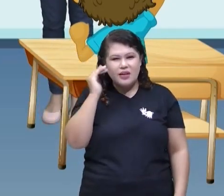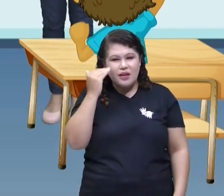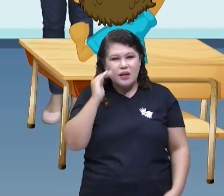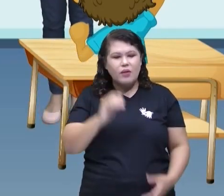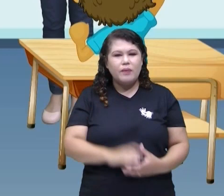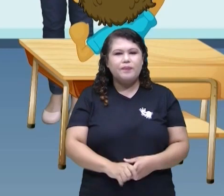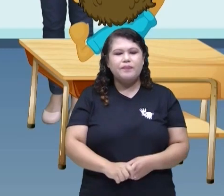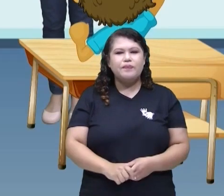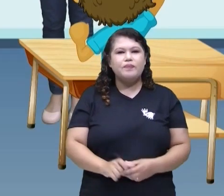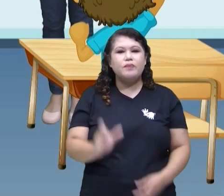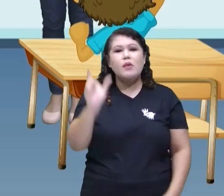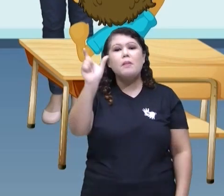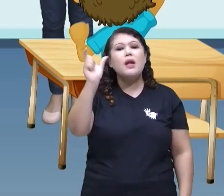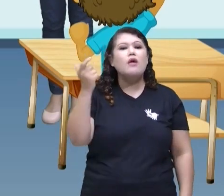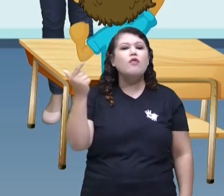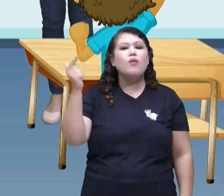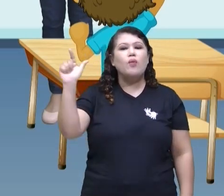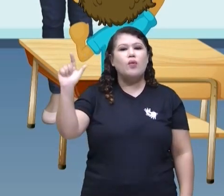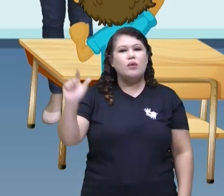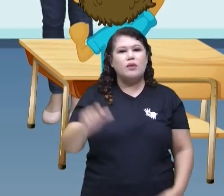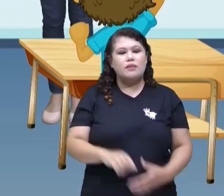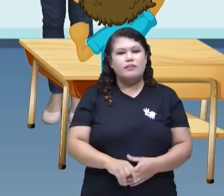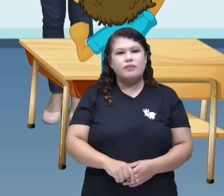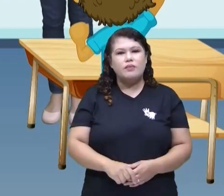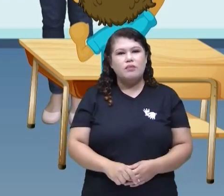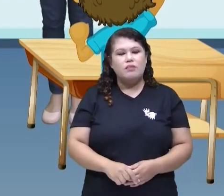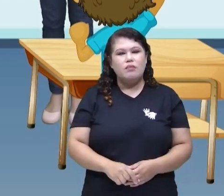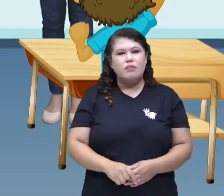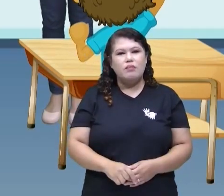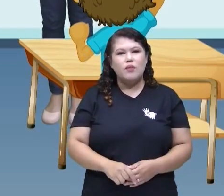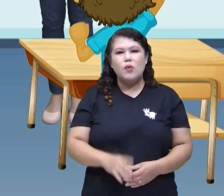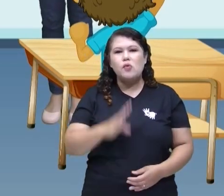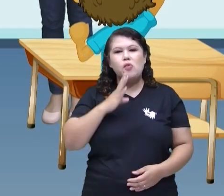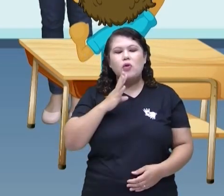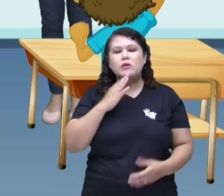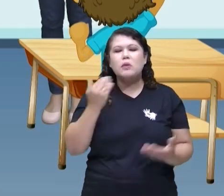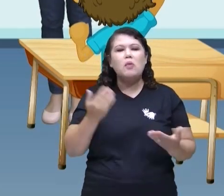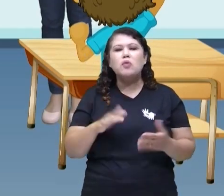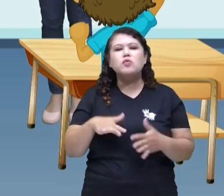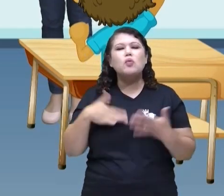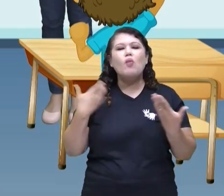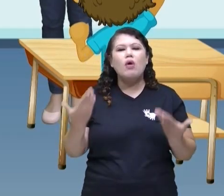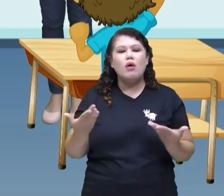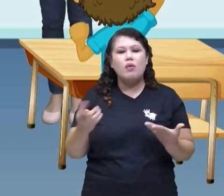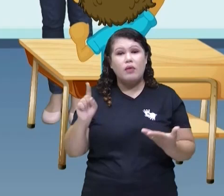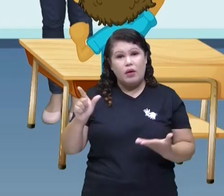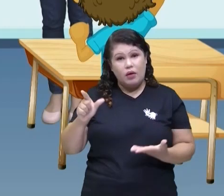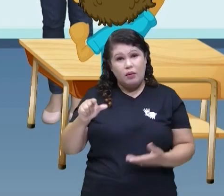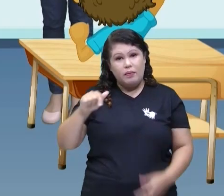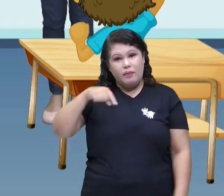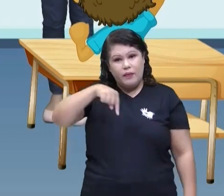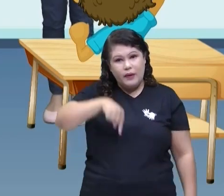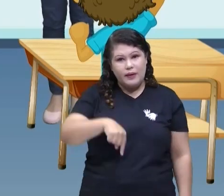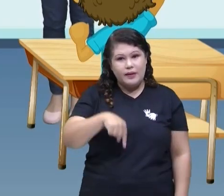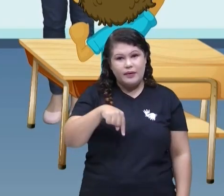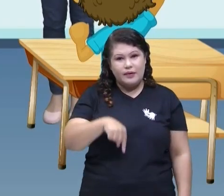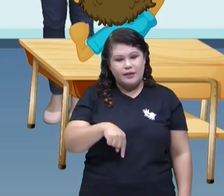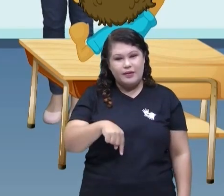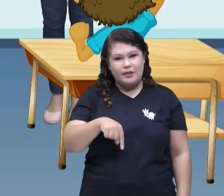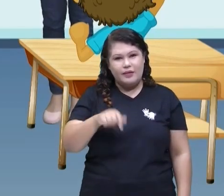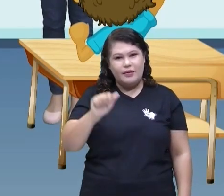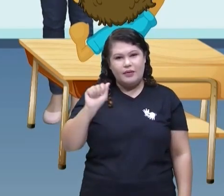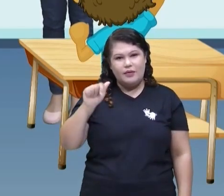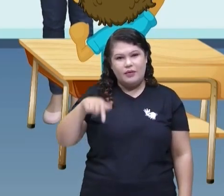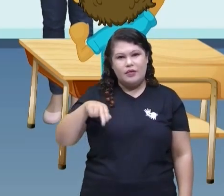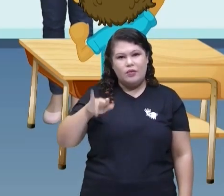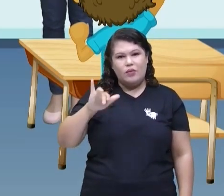outra palavra que nós utilizamos hoje? Nós descobrimos na nossa aula de hoje a palavra aqui. Por exemplo,